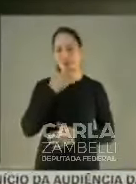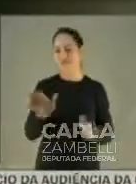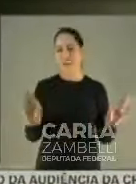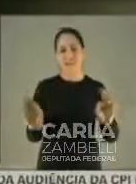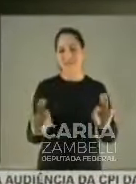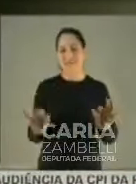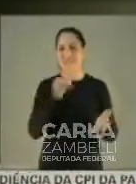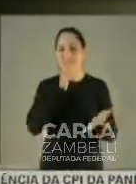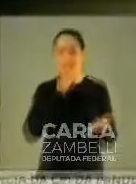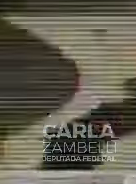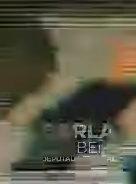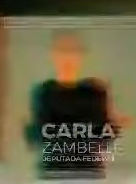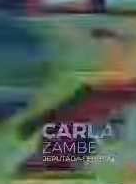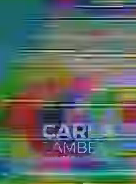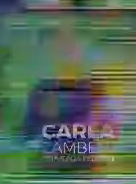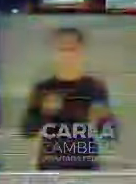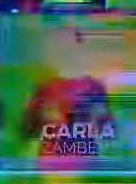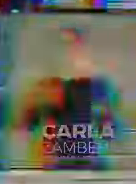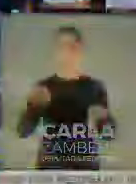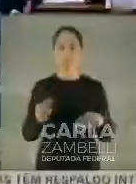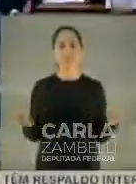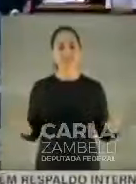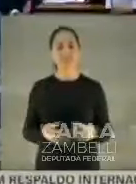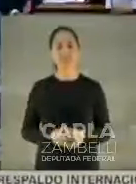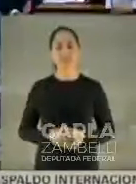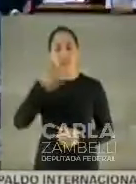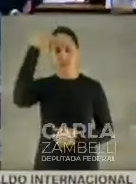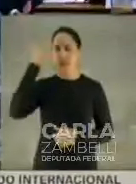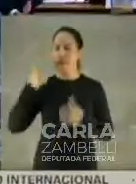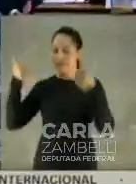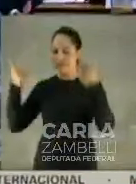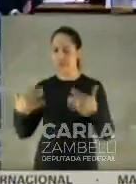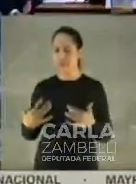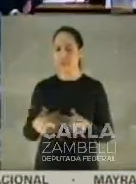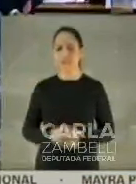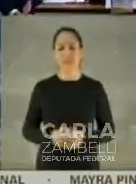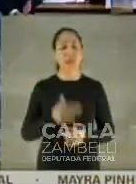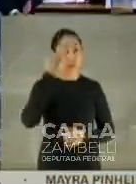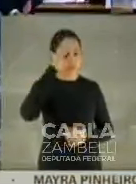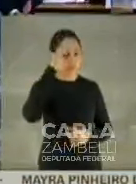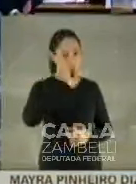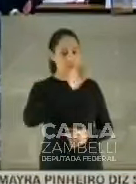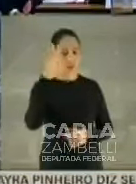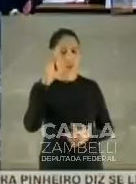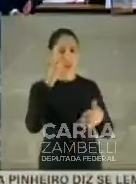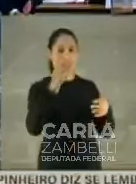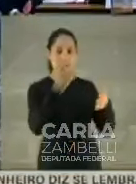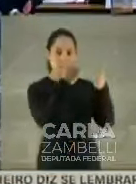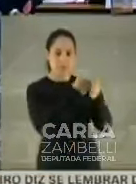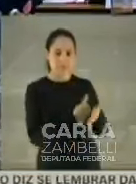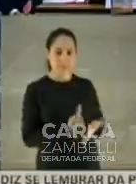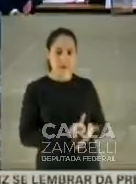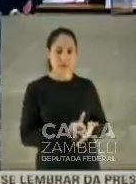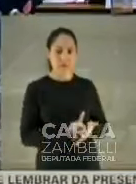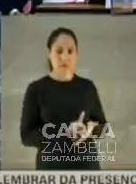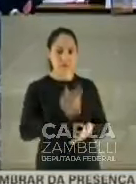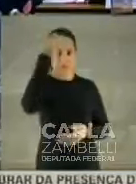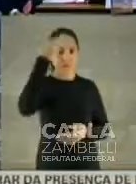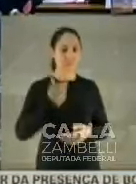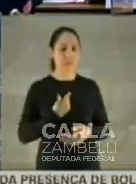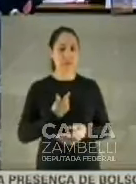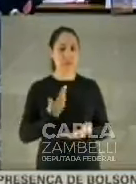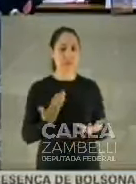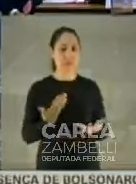a resposta não vai vir. Senador, eu entendi que o senador Rogério me fez perguntas, mas não me Não. foi dada a oportunidade. Não, não fez isso. Presidente,